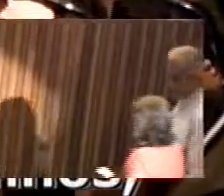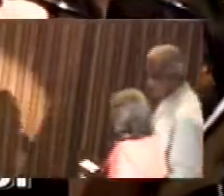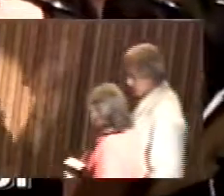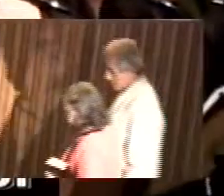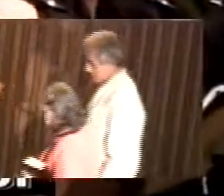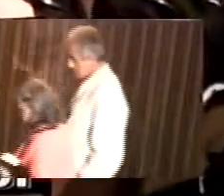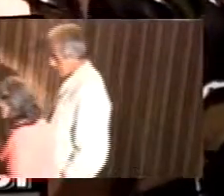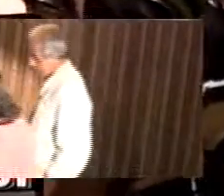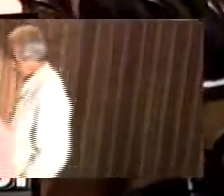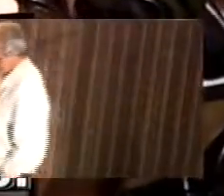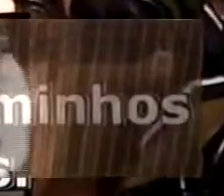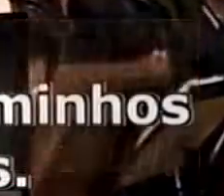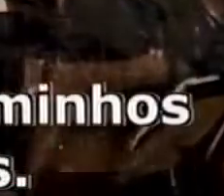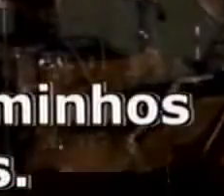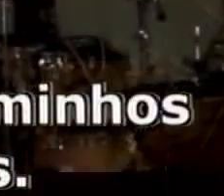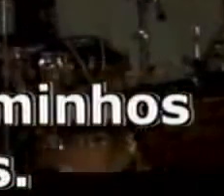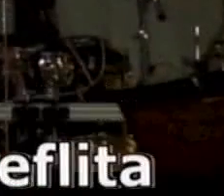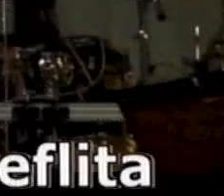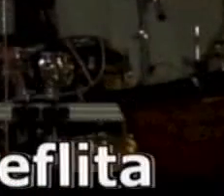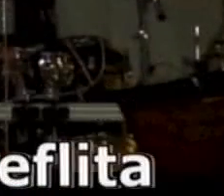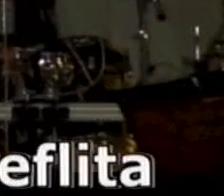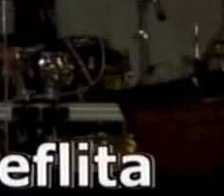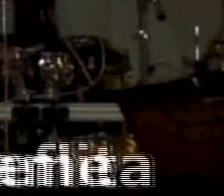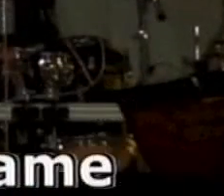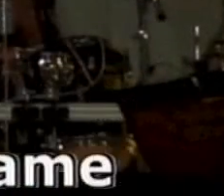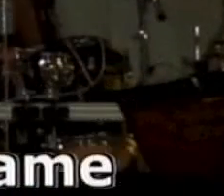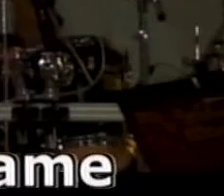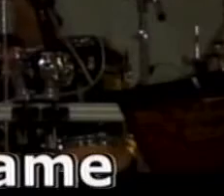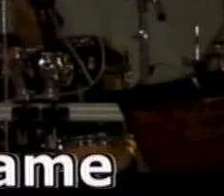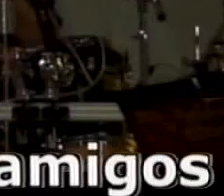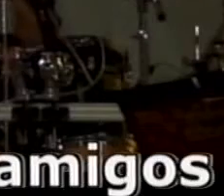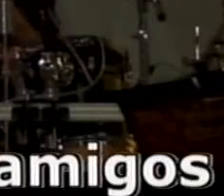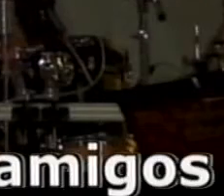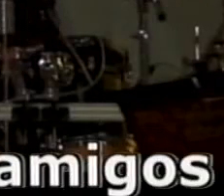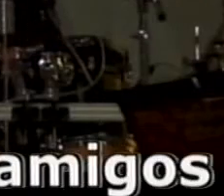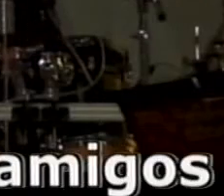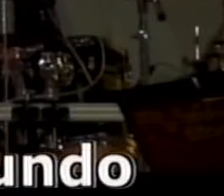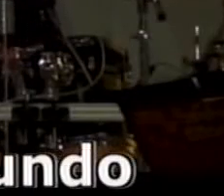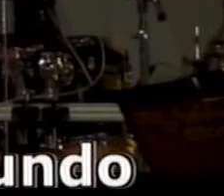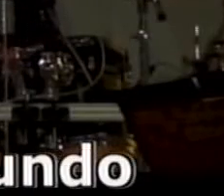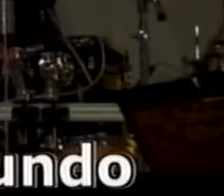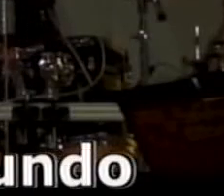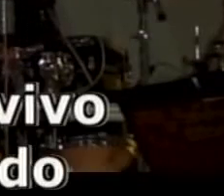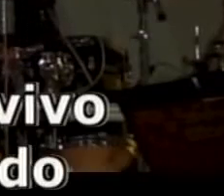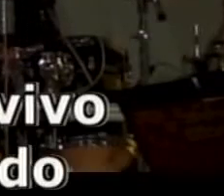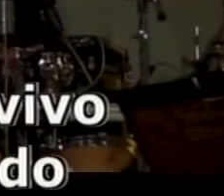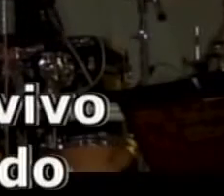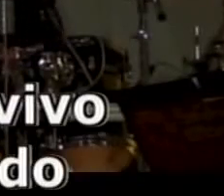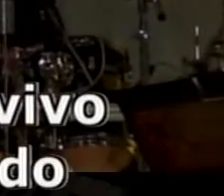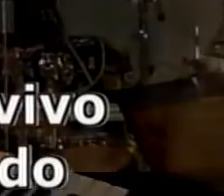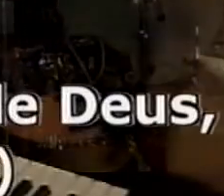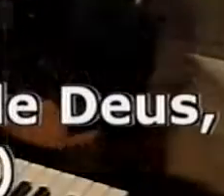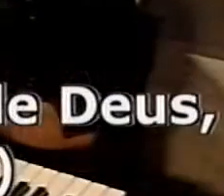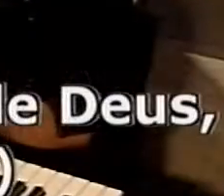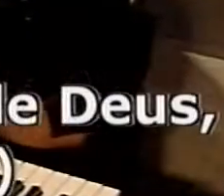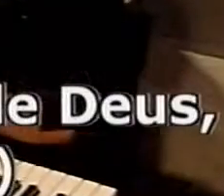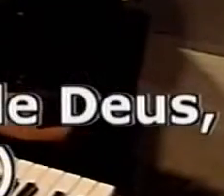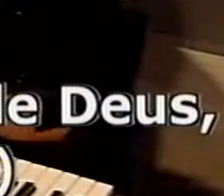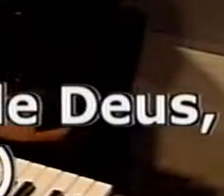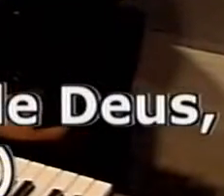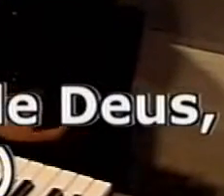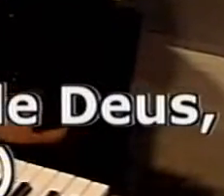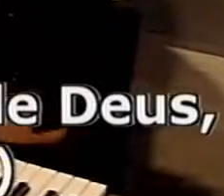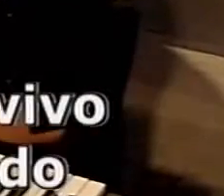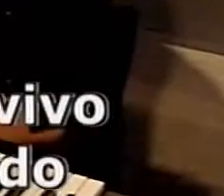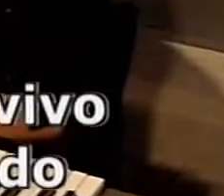meus caminhos, mas os caminhos teus. Eu invito e proclamo, meus amigos, ao mundo que só vive segundo a